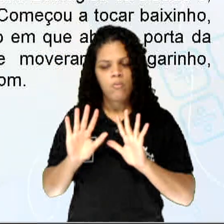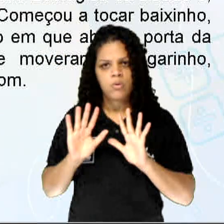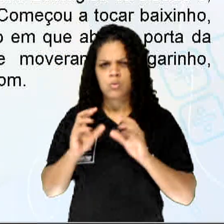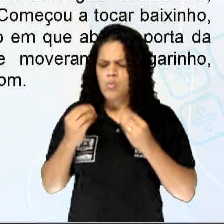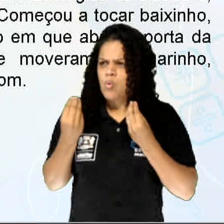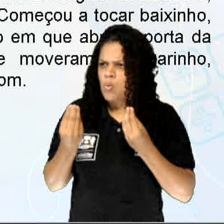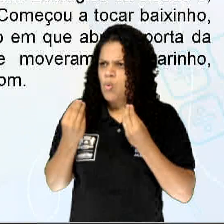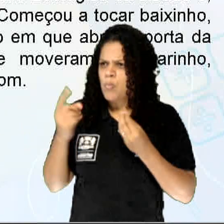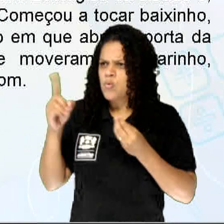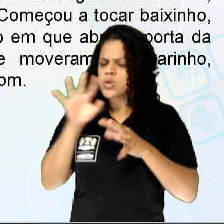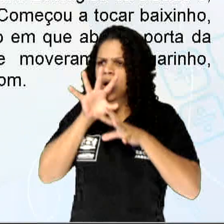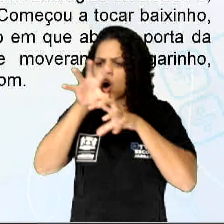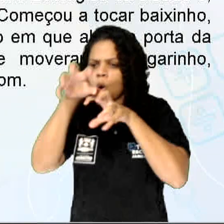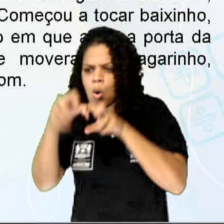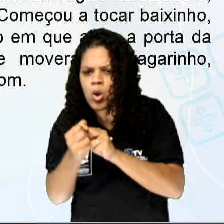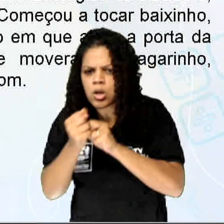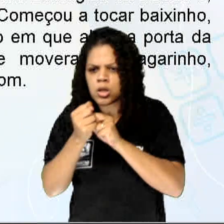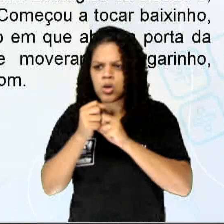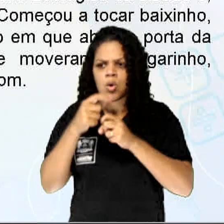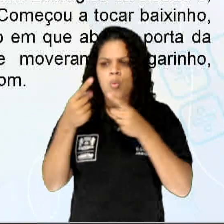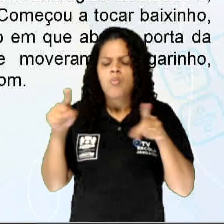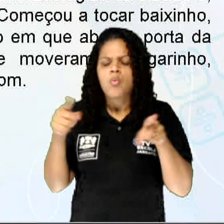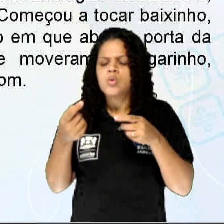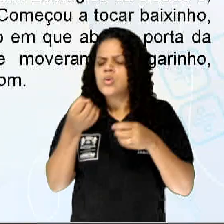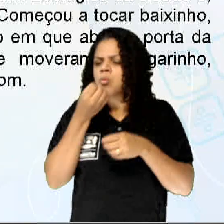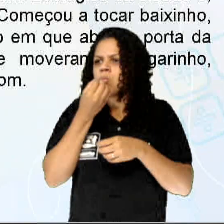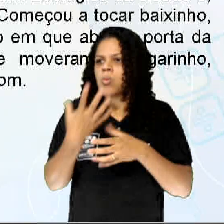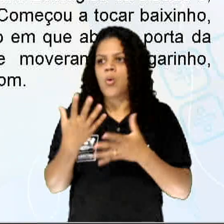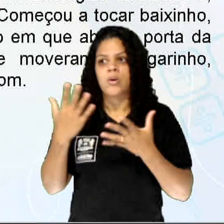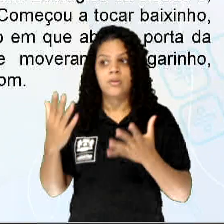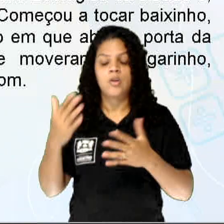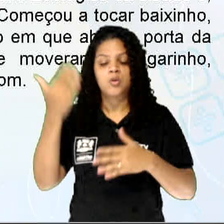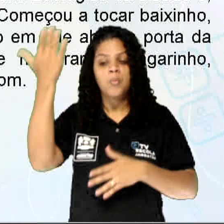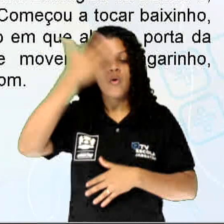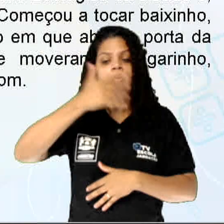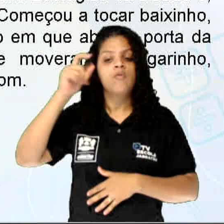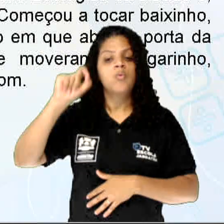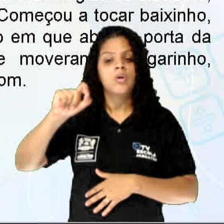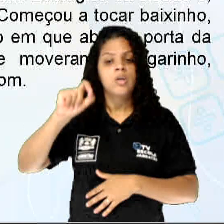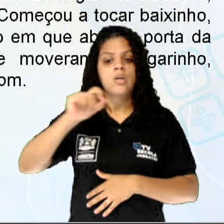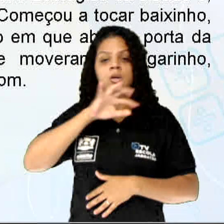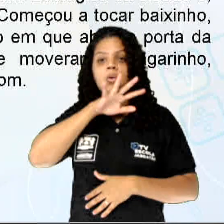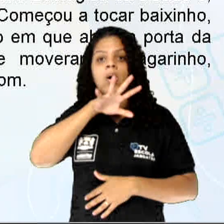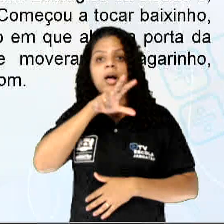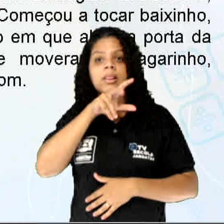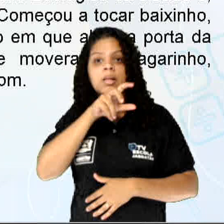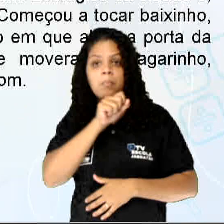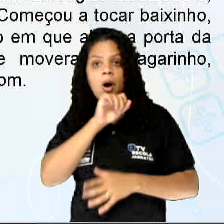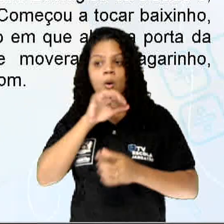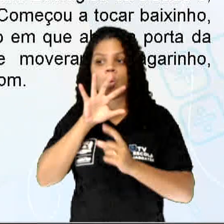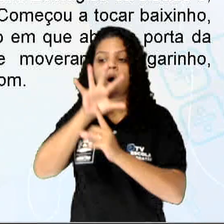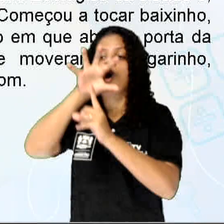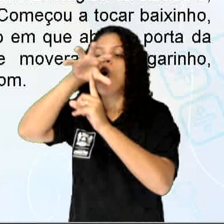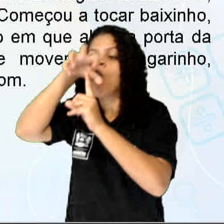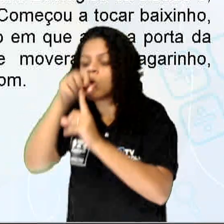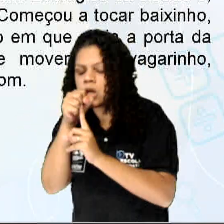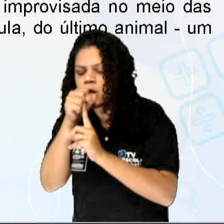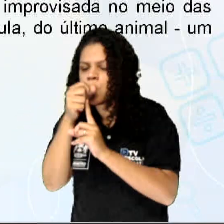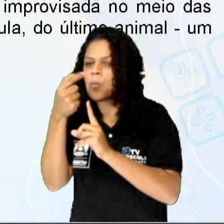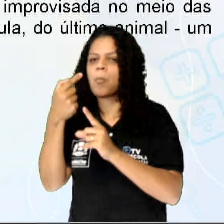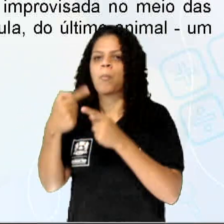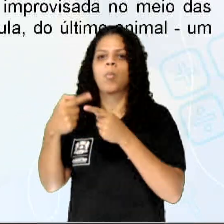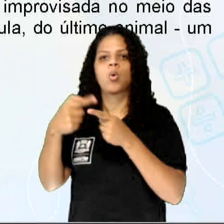ele ficou perguntando, "O quê? O quê?" Então isso provava que o animal acabou devorando o flautista porque ele não ouvia,